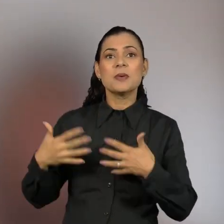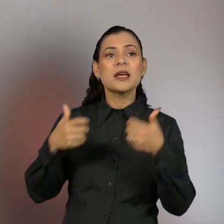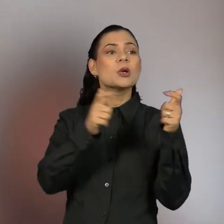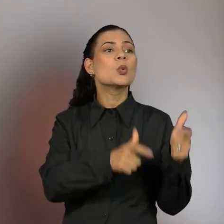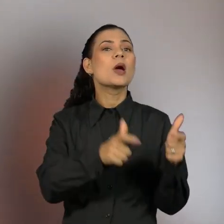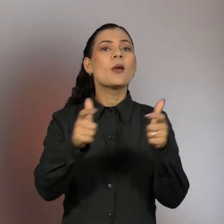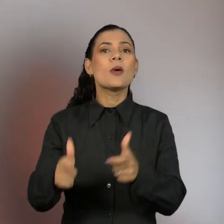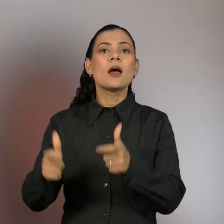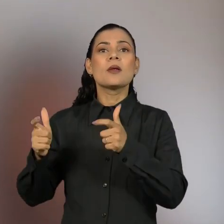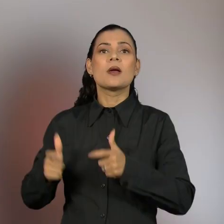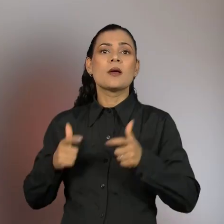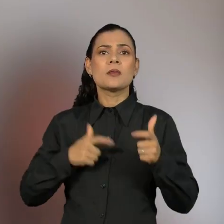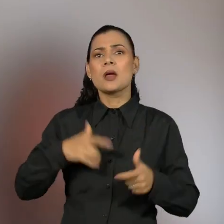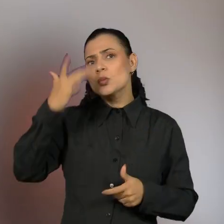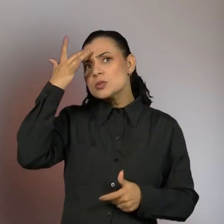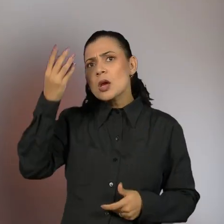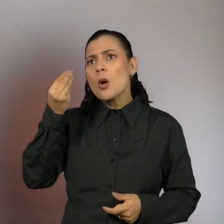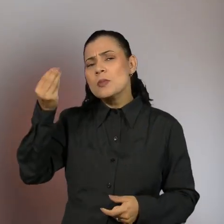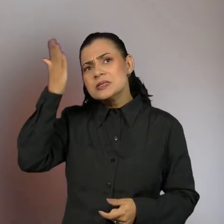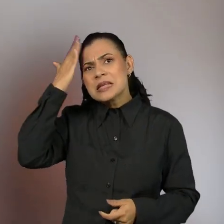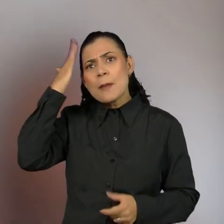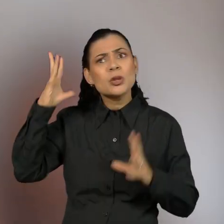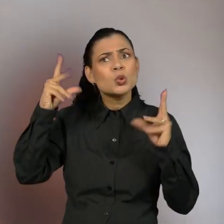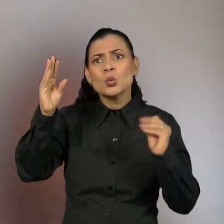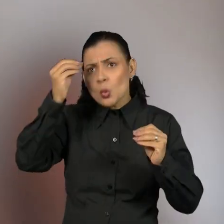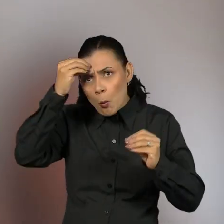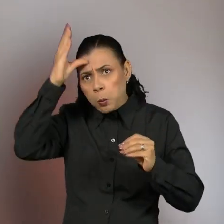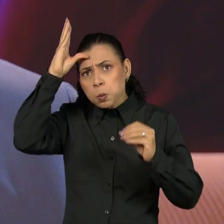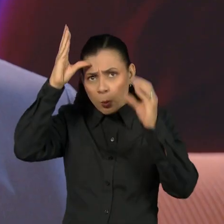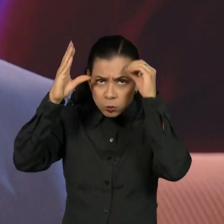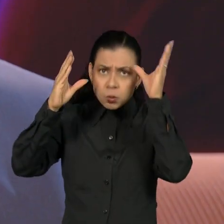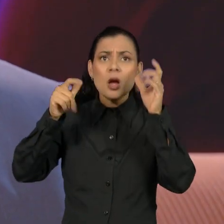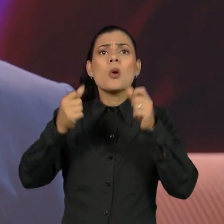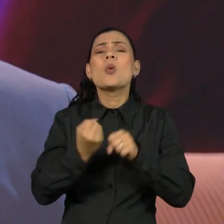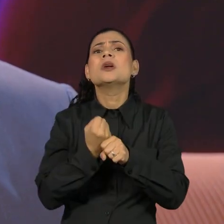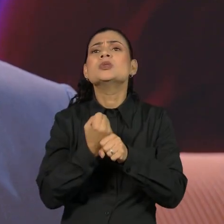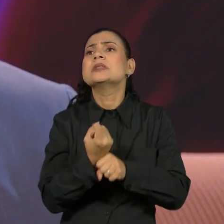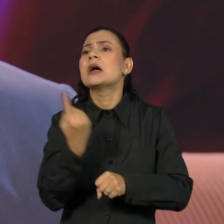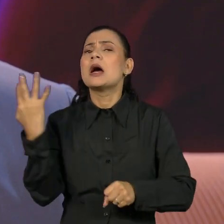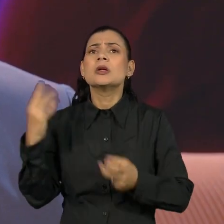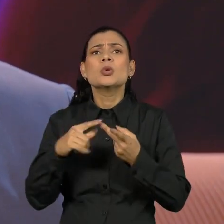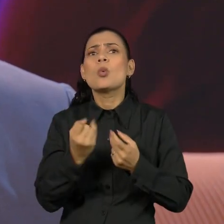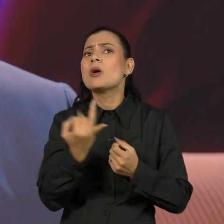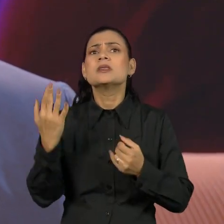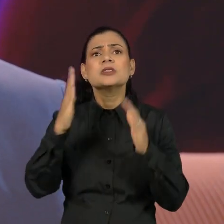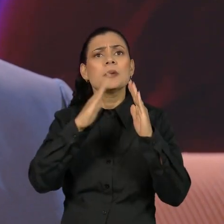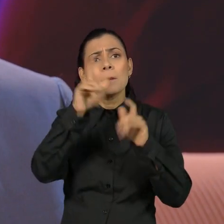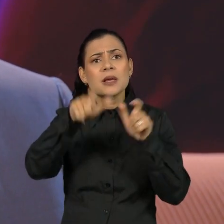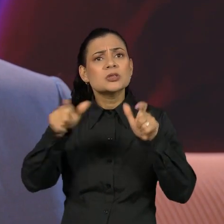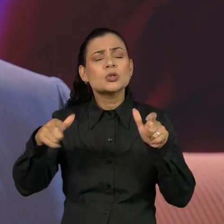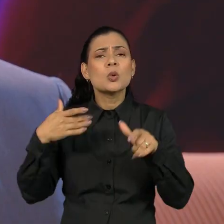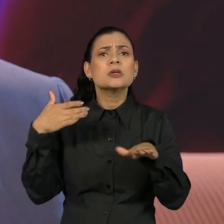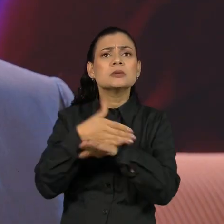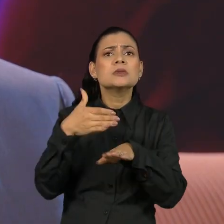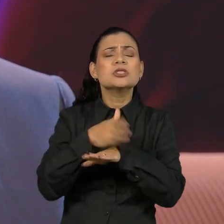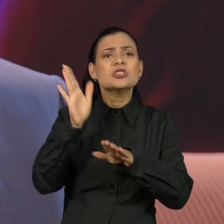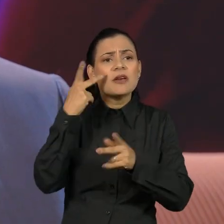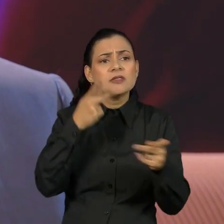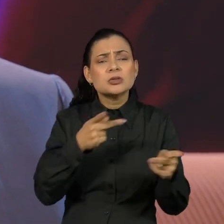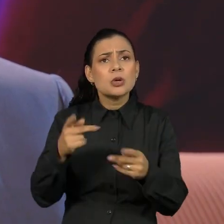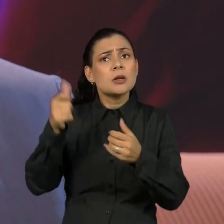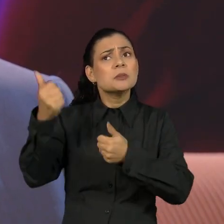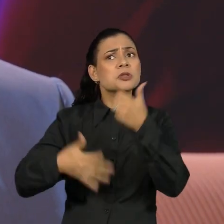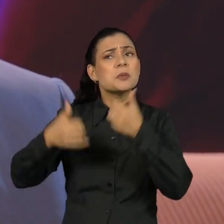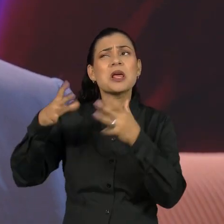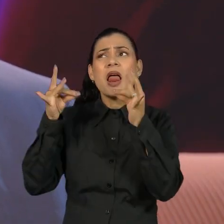lugares. Eu não sei como ele sabe quantos anos tem um lugar e quantas pessoas importantes já foram lá, e aí ele fica me